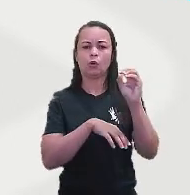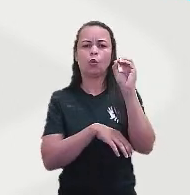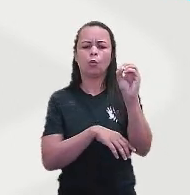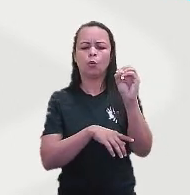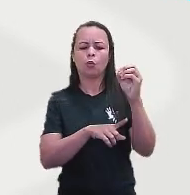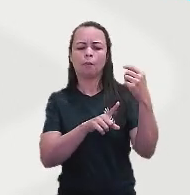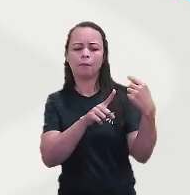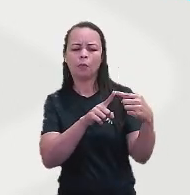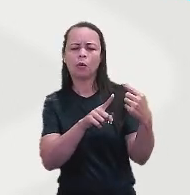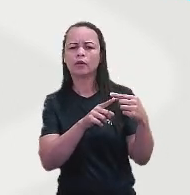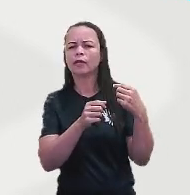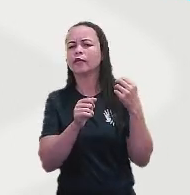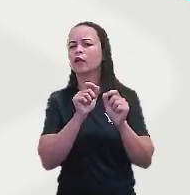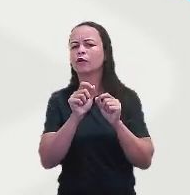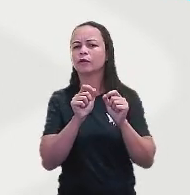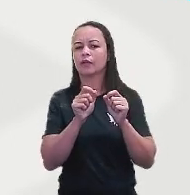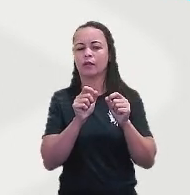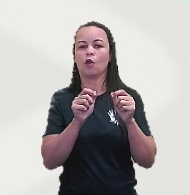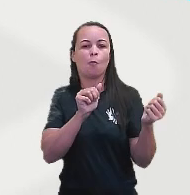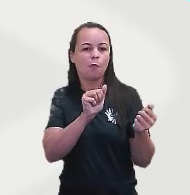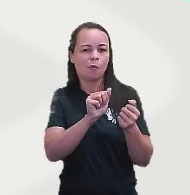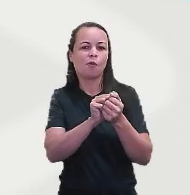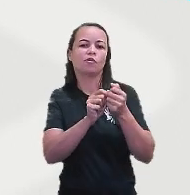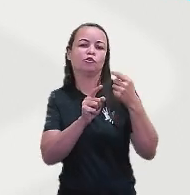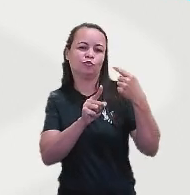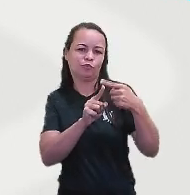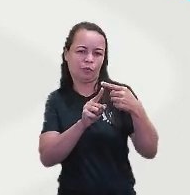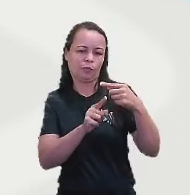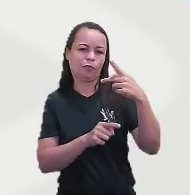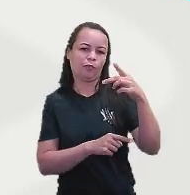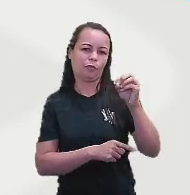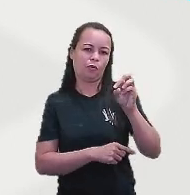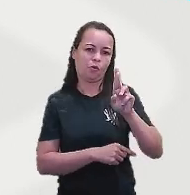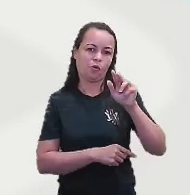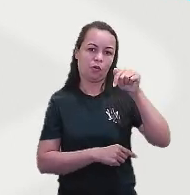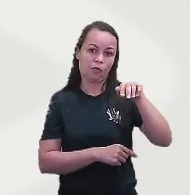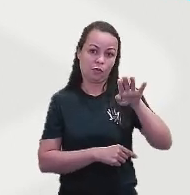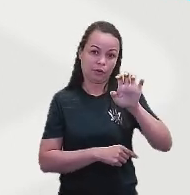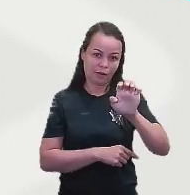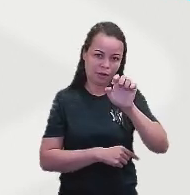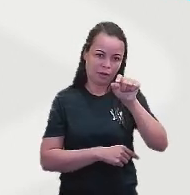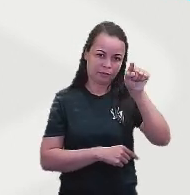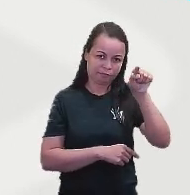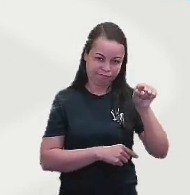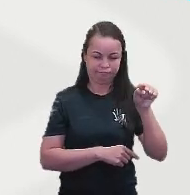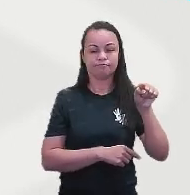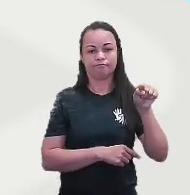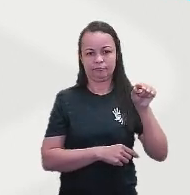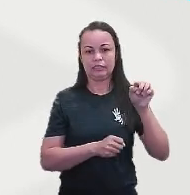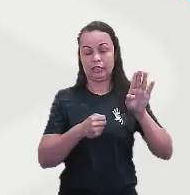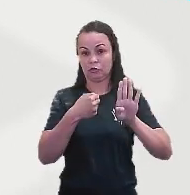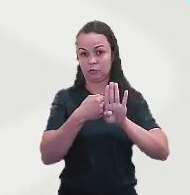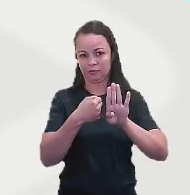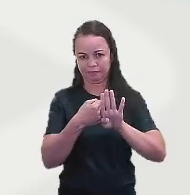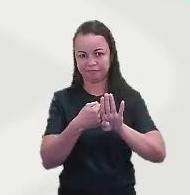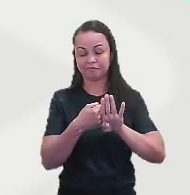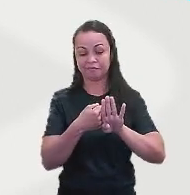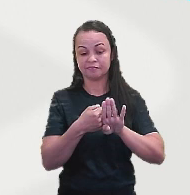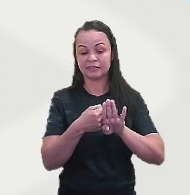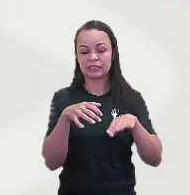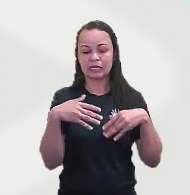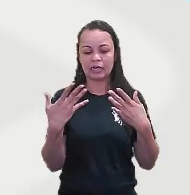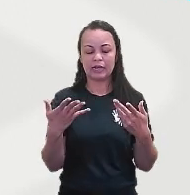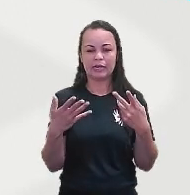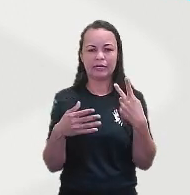porquê. Então, vai ser aquele porquê juntinho, né? E com acento, porque não é o substantivo. Então, a gente fica